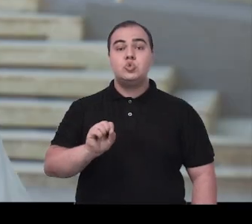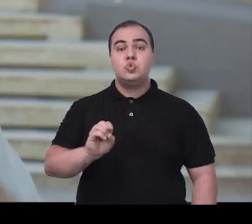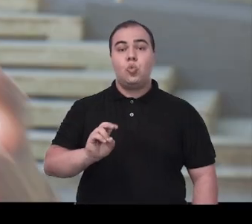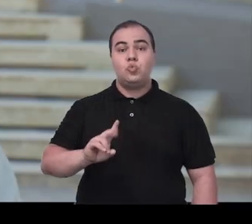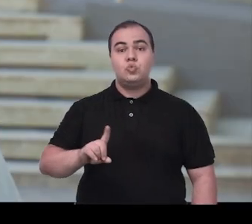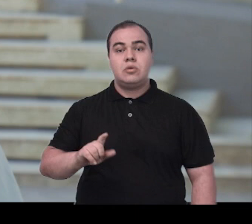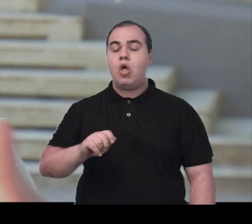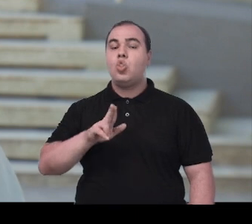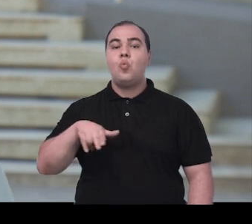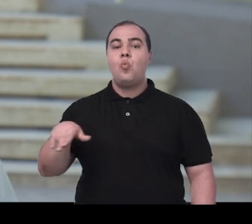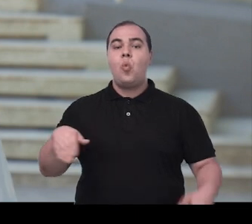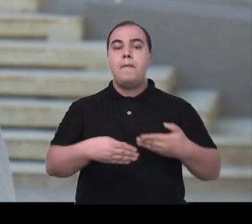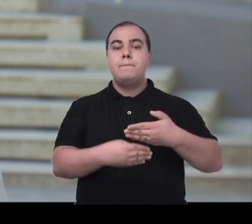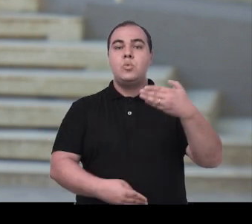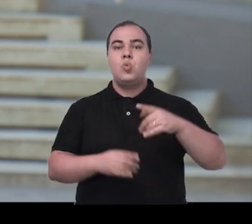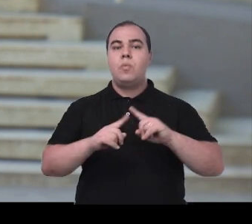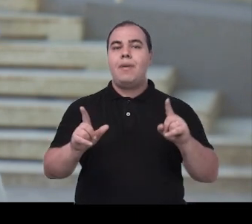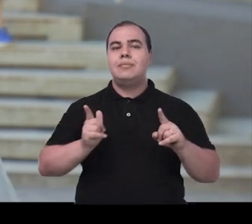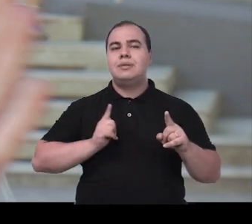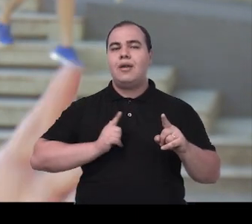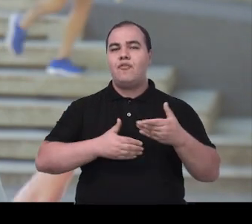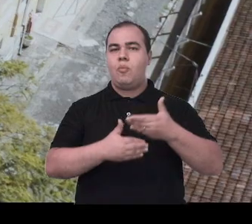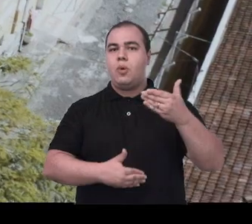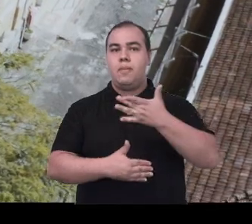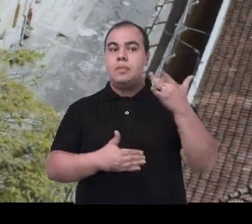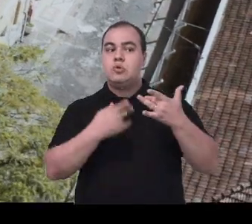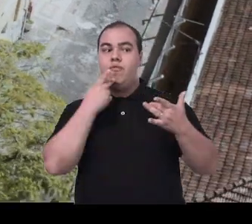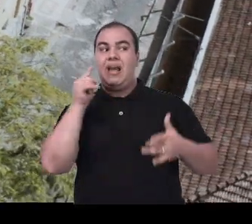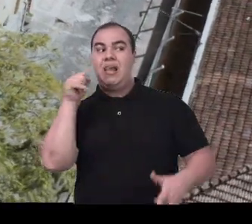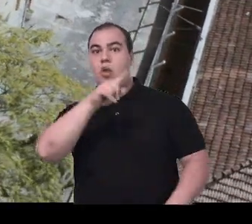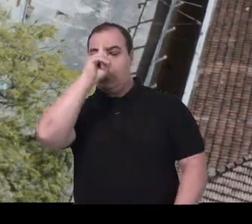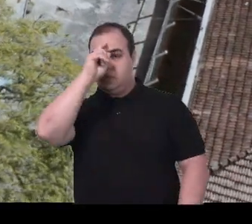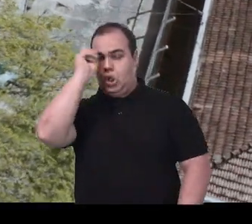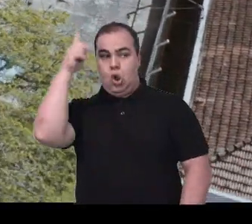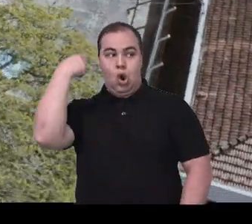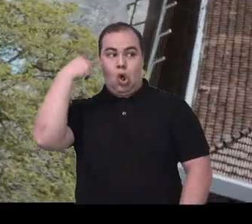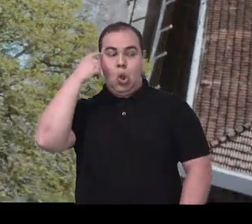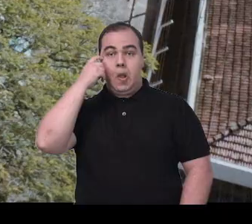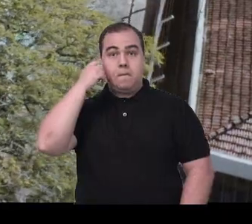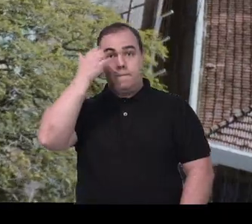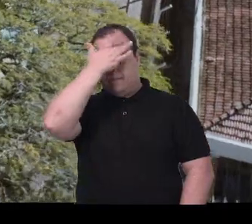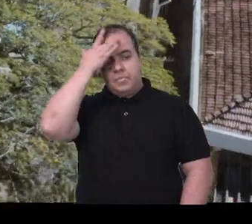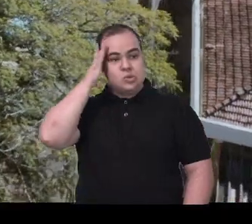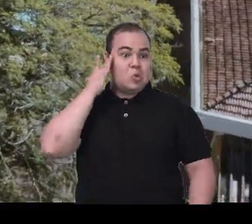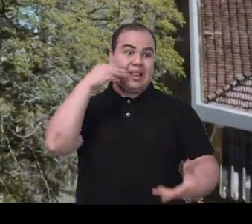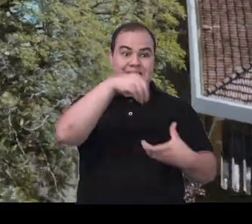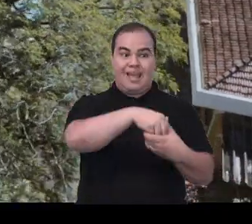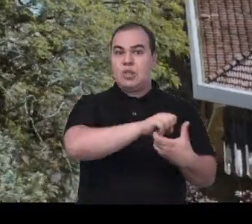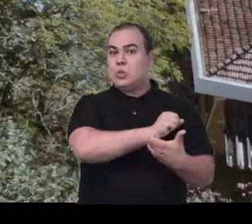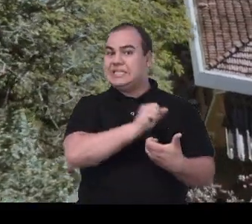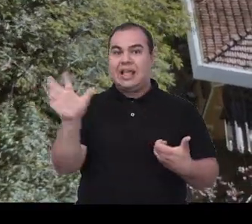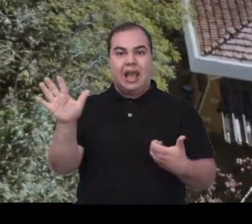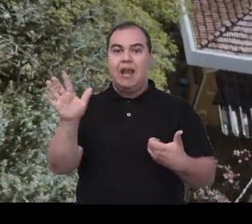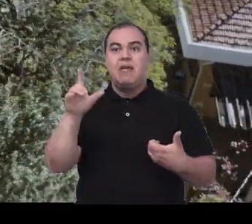em Souzas, no Cândido, nunca houve muro, mas sempre houve um muro simbólico de que as pessoas falavam, ali é o hospital, ali é o manicômio, então quem está lá dentro